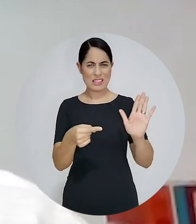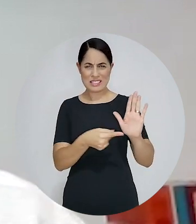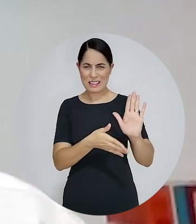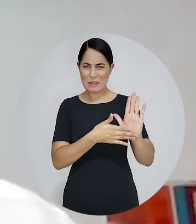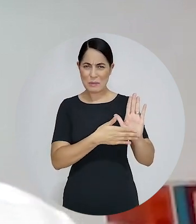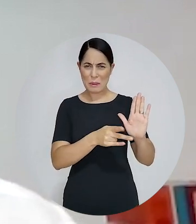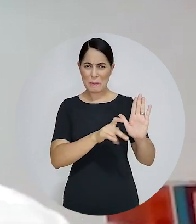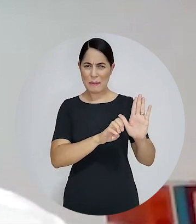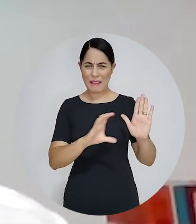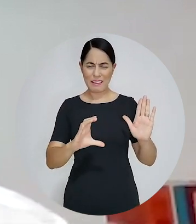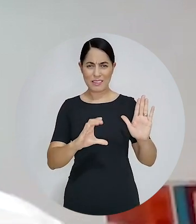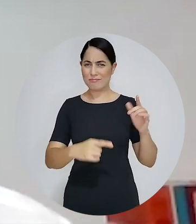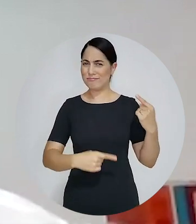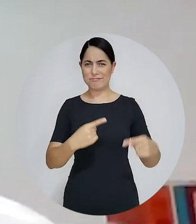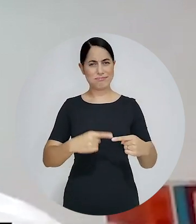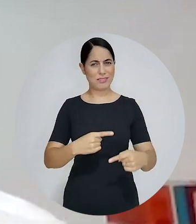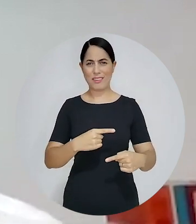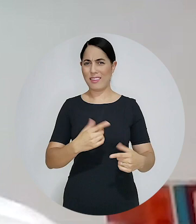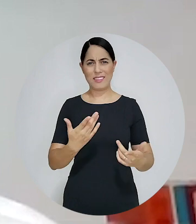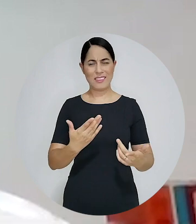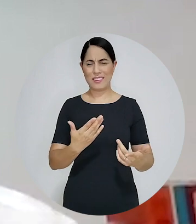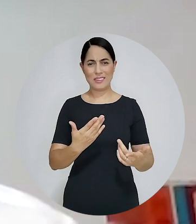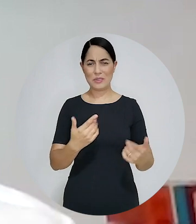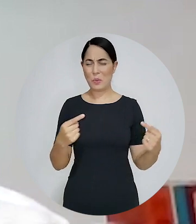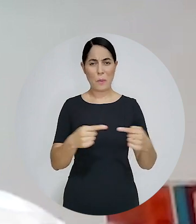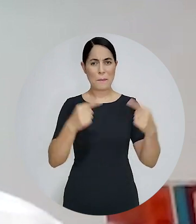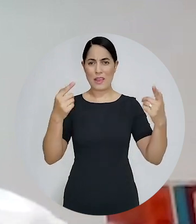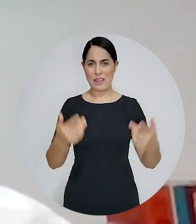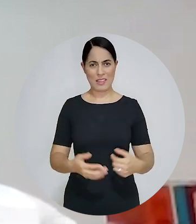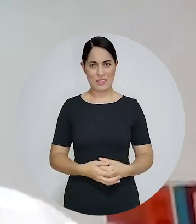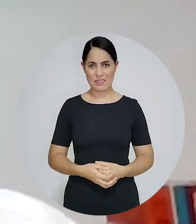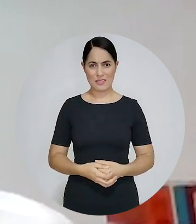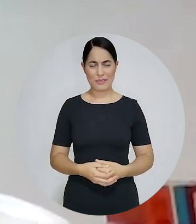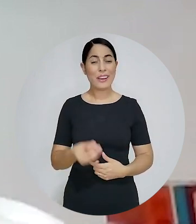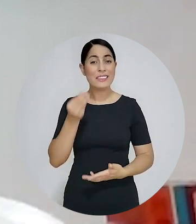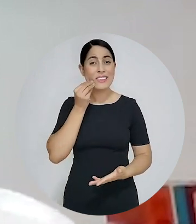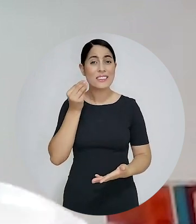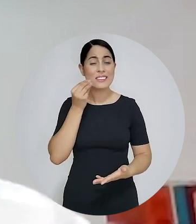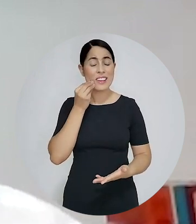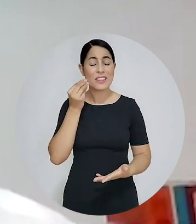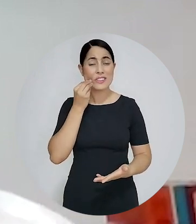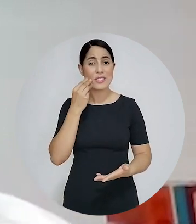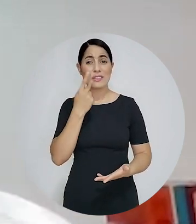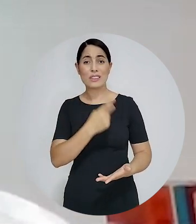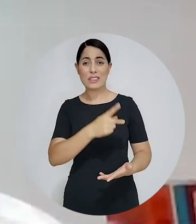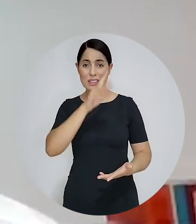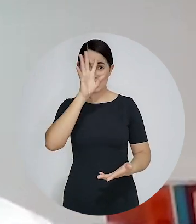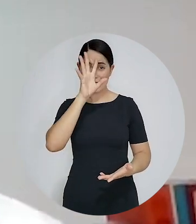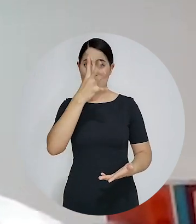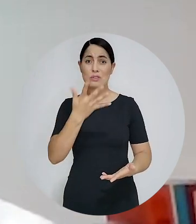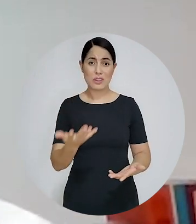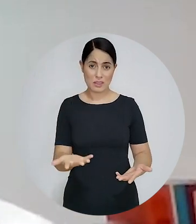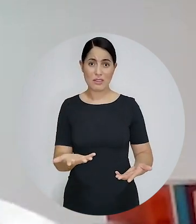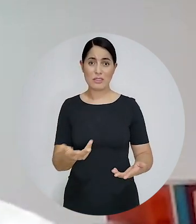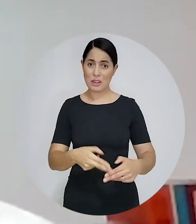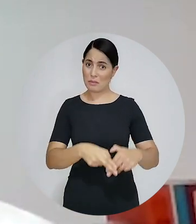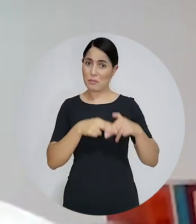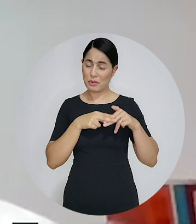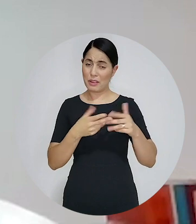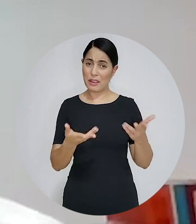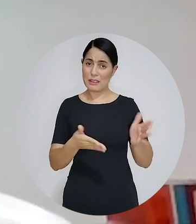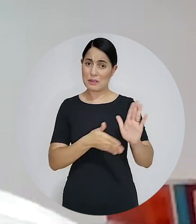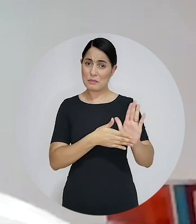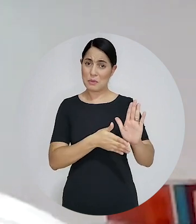PEC não tem nada a ver com o que está em discussão, né? Se colocou isso aí para ver se passa essa solução, uma solução que